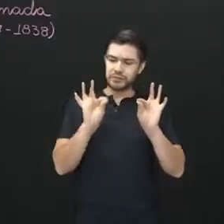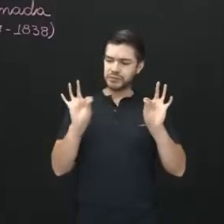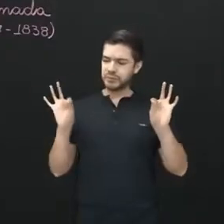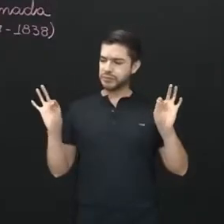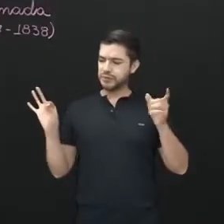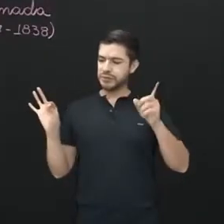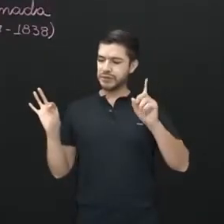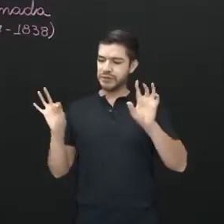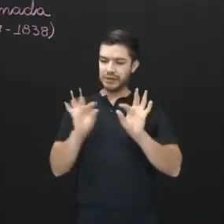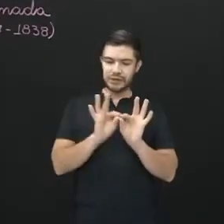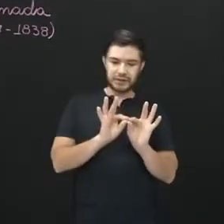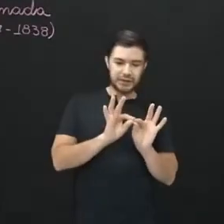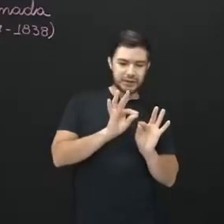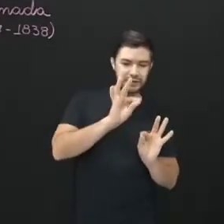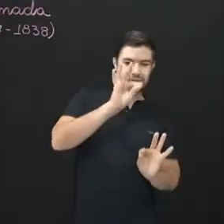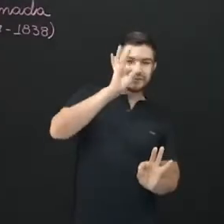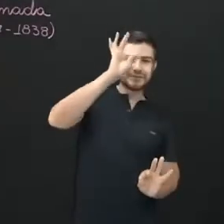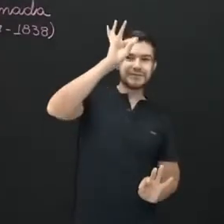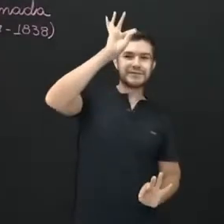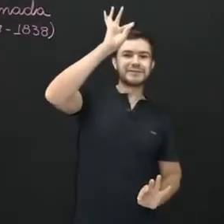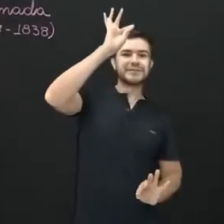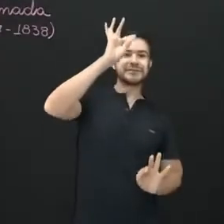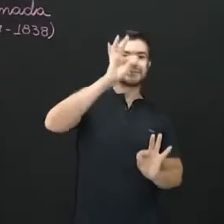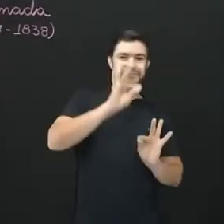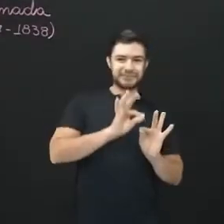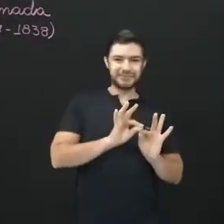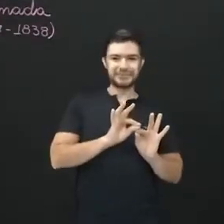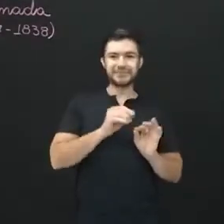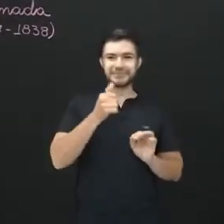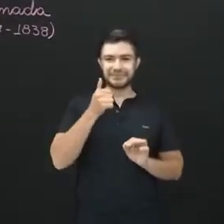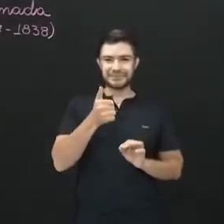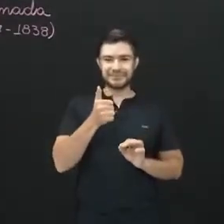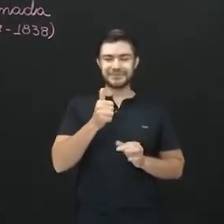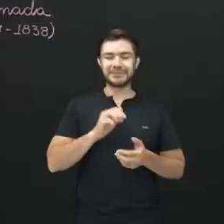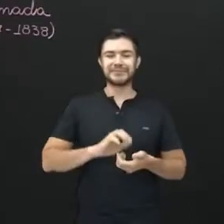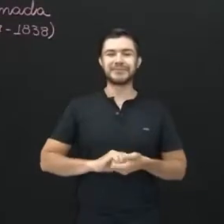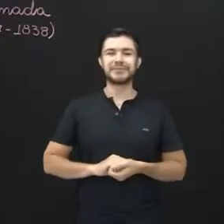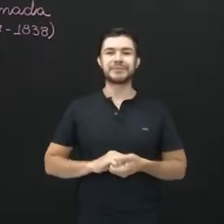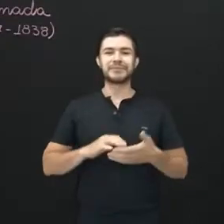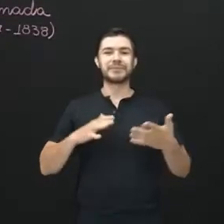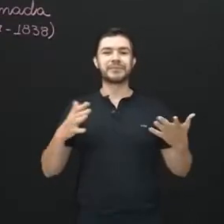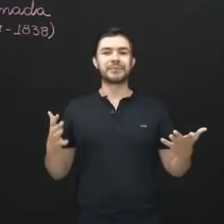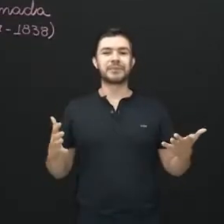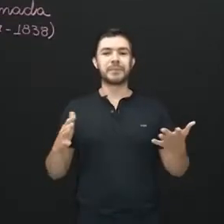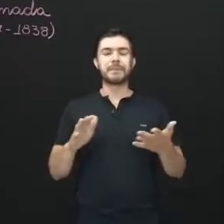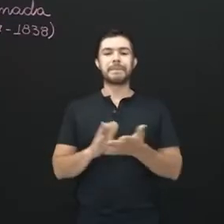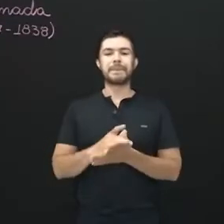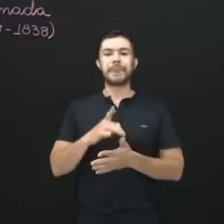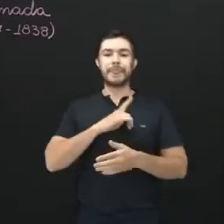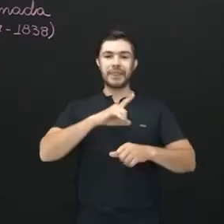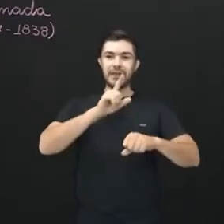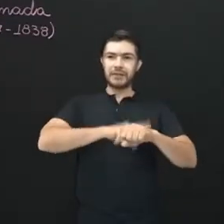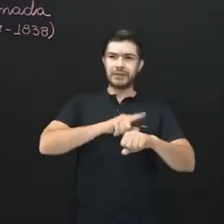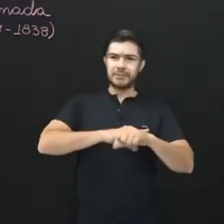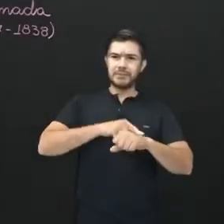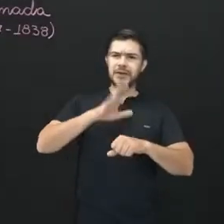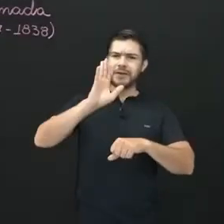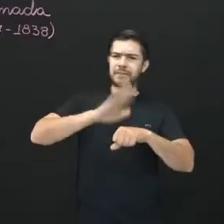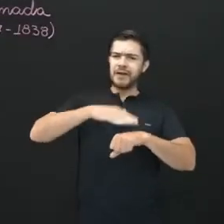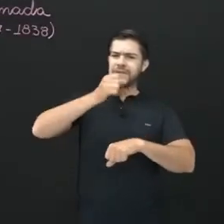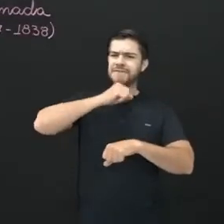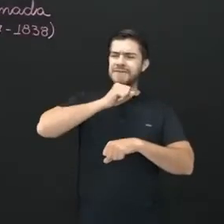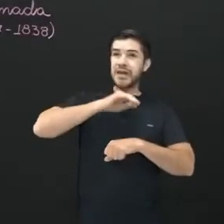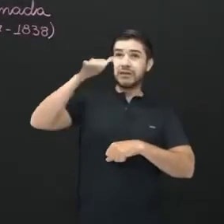na horizontal, assim, ela está voltada para baixo. Então, aqui em cima estão os períodos mais antigos e